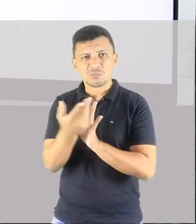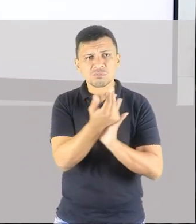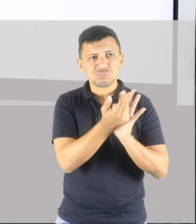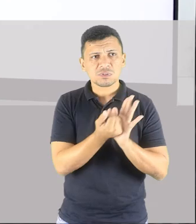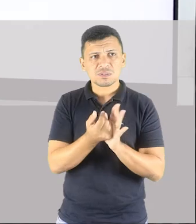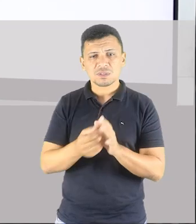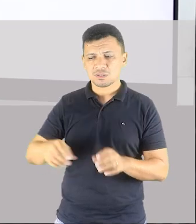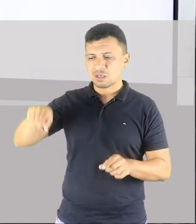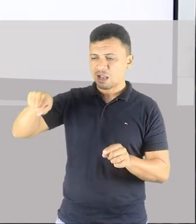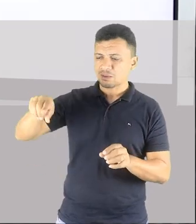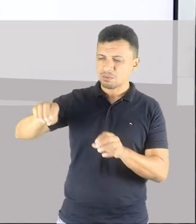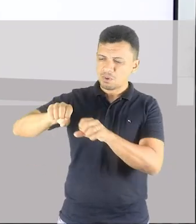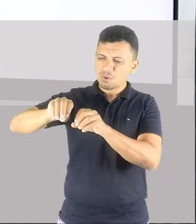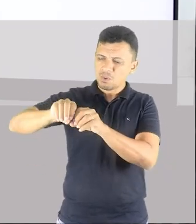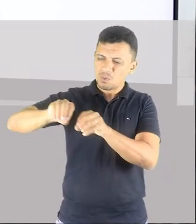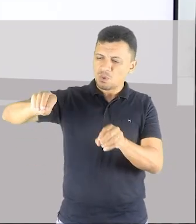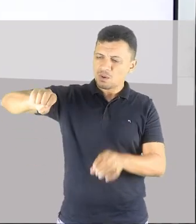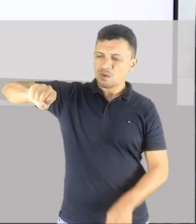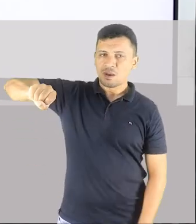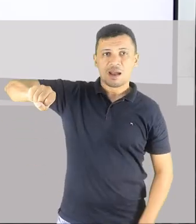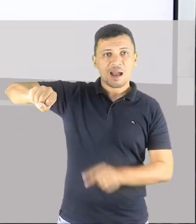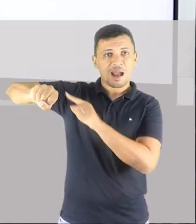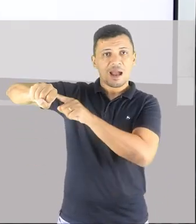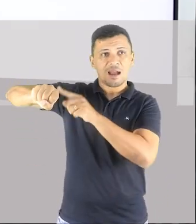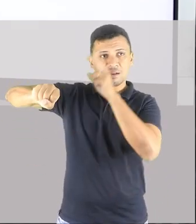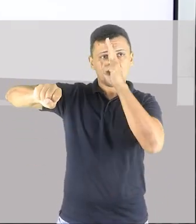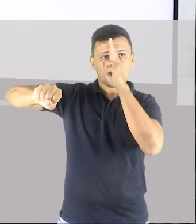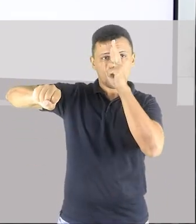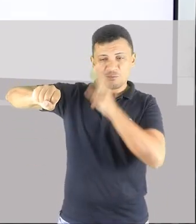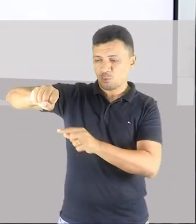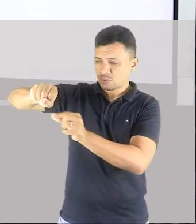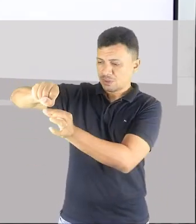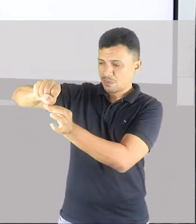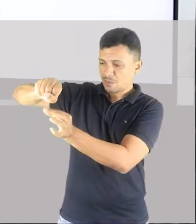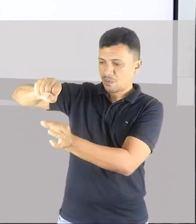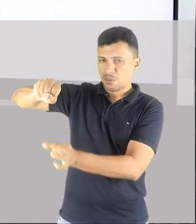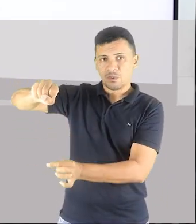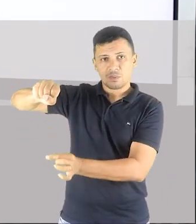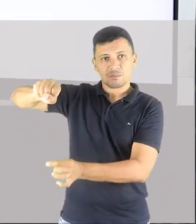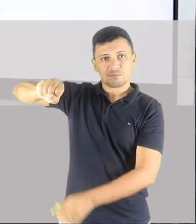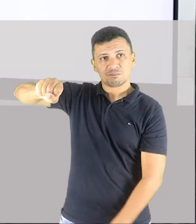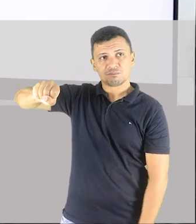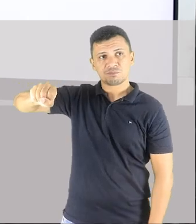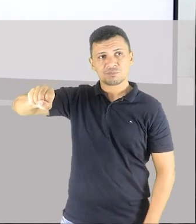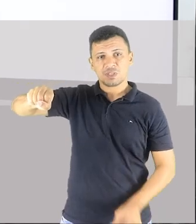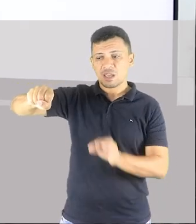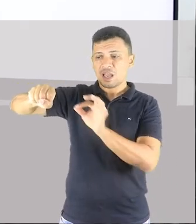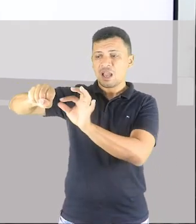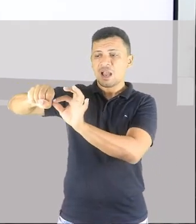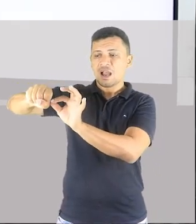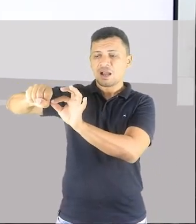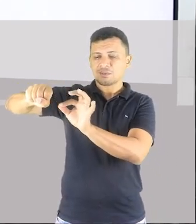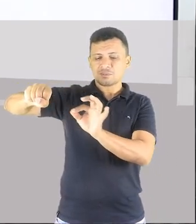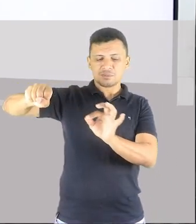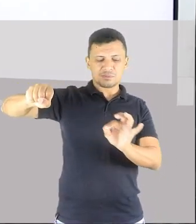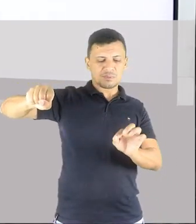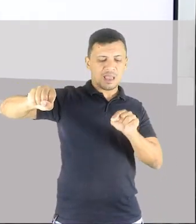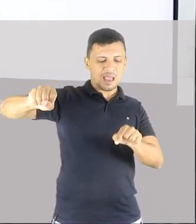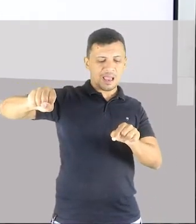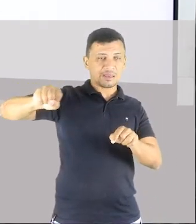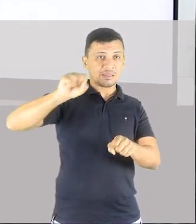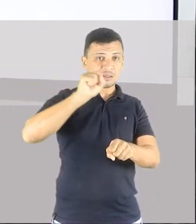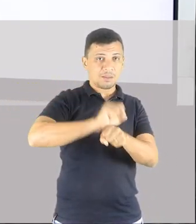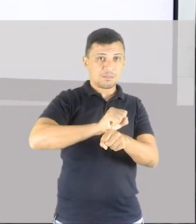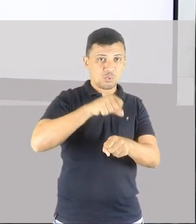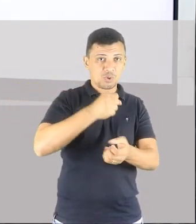aqui, ó. A linha de atuação da força está sendo essa. A distância da linha de atuação da força até o apoio